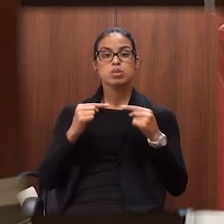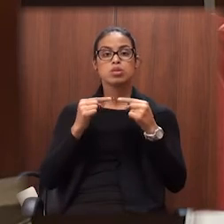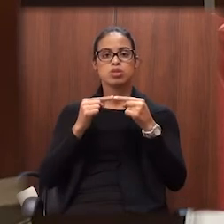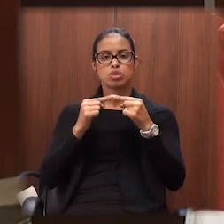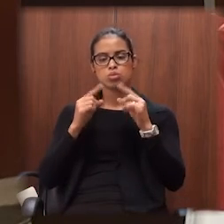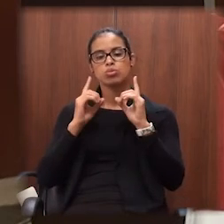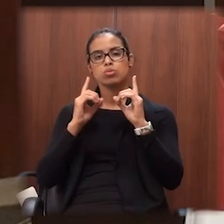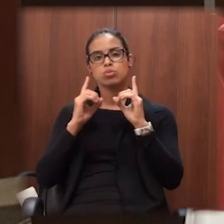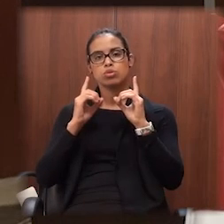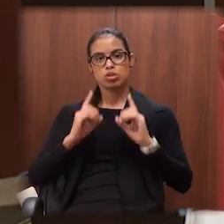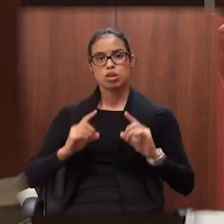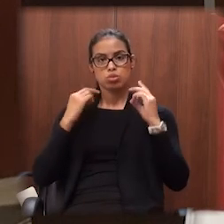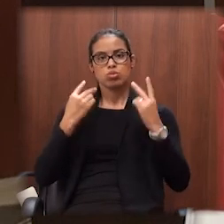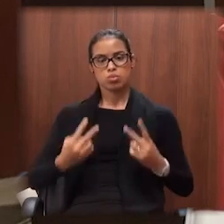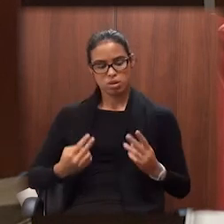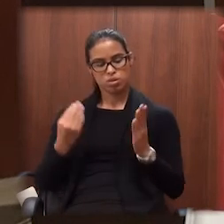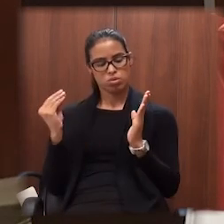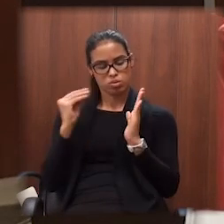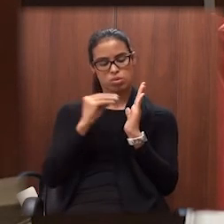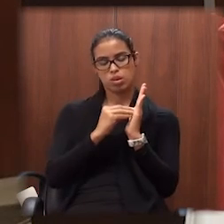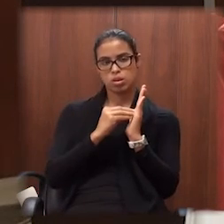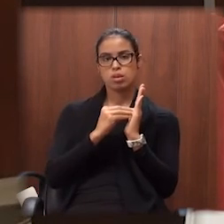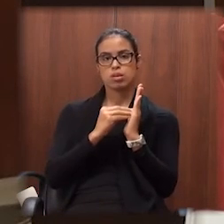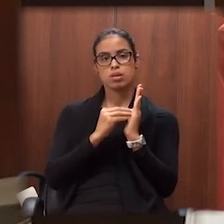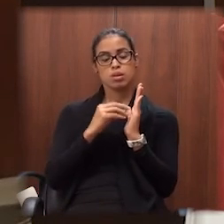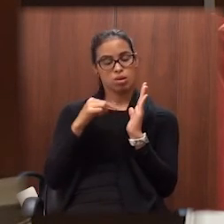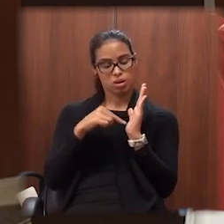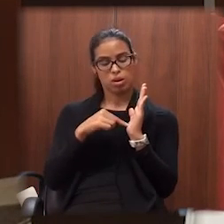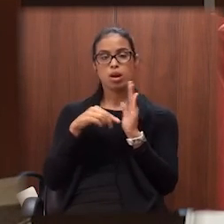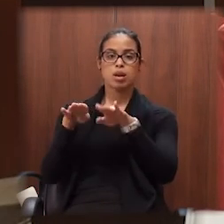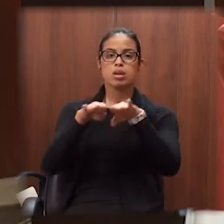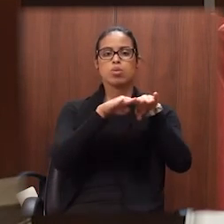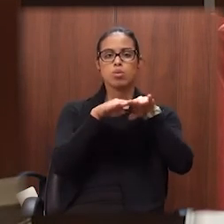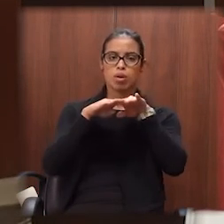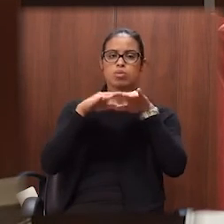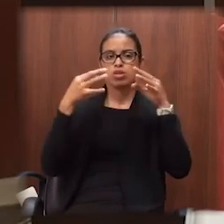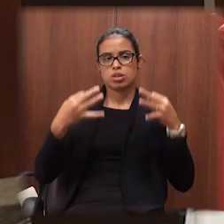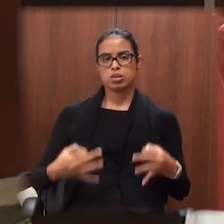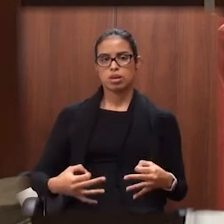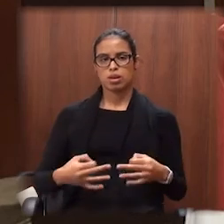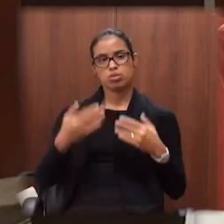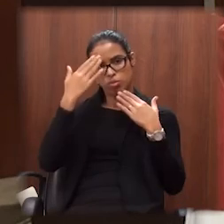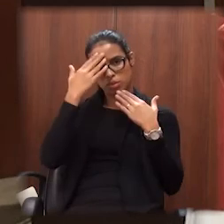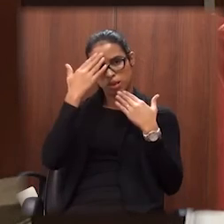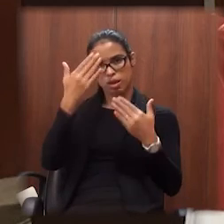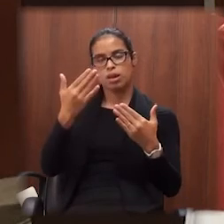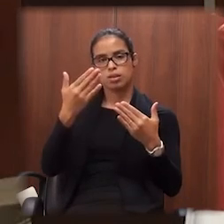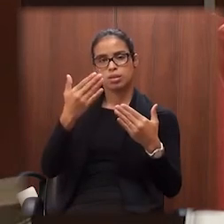dos direitos humanos, que é a igual dignidade. Muito